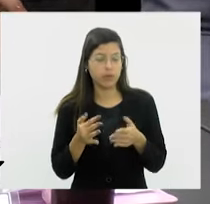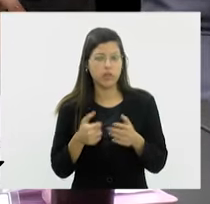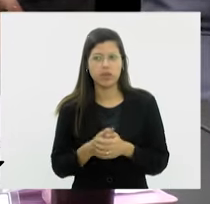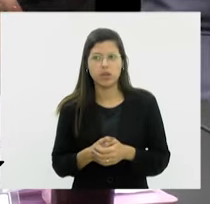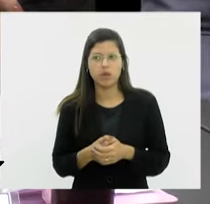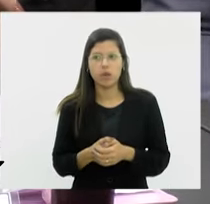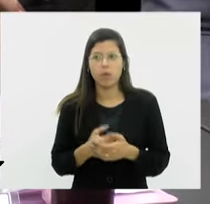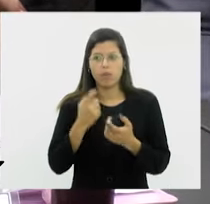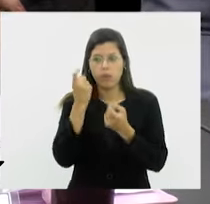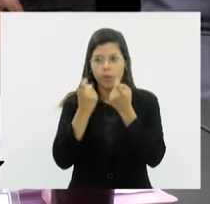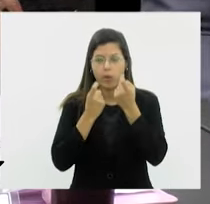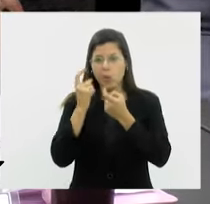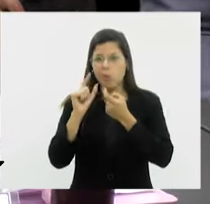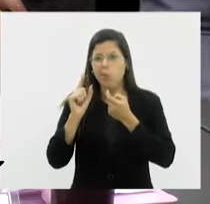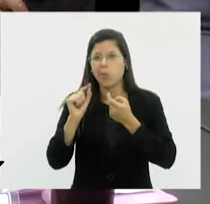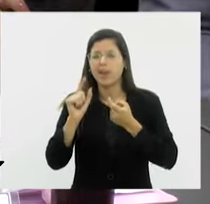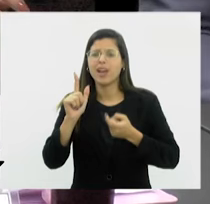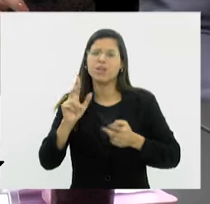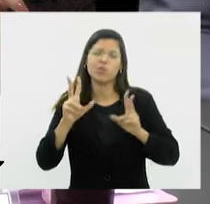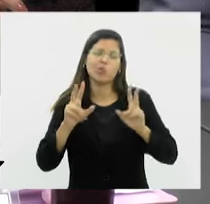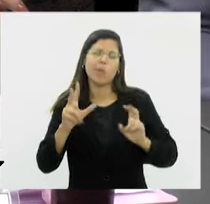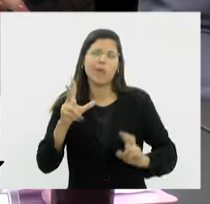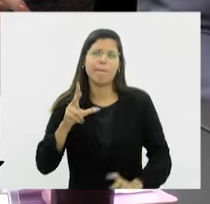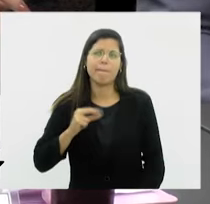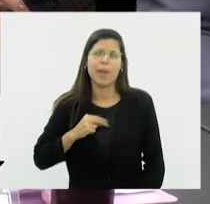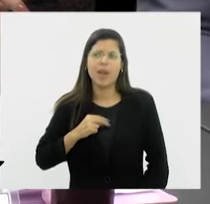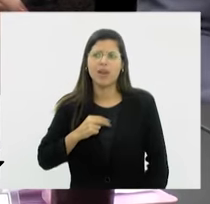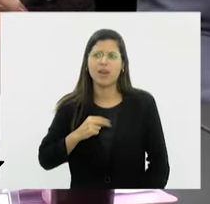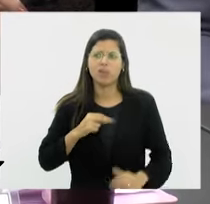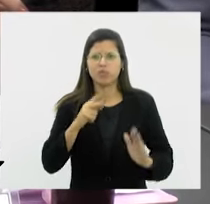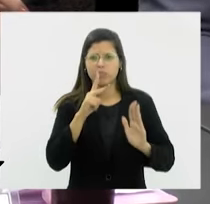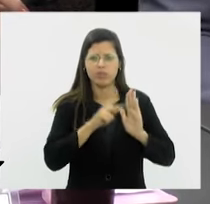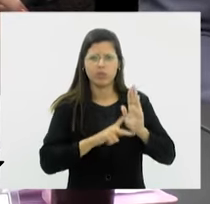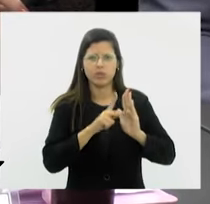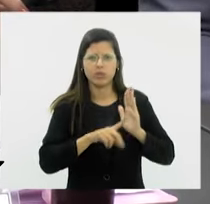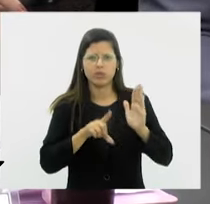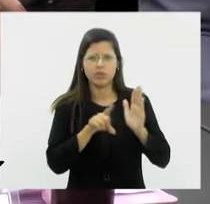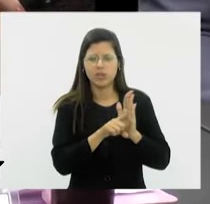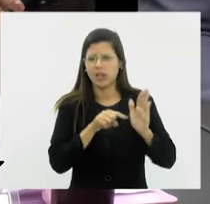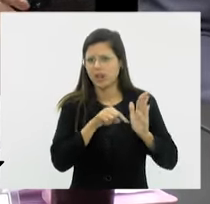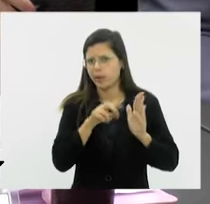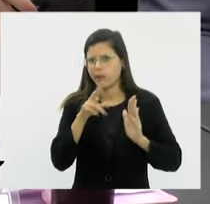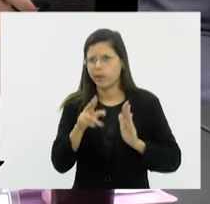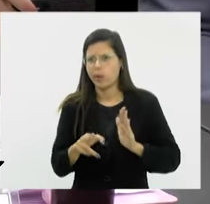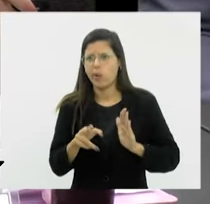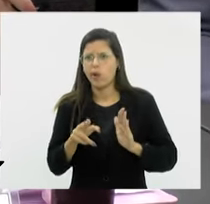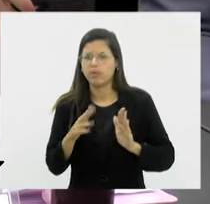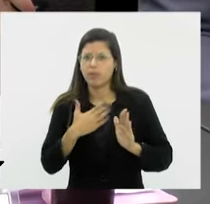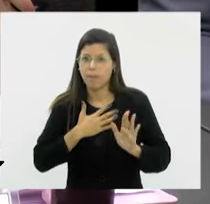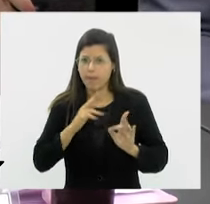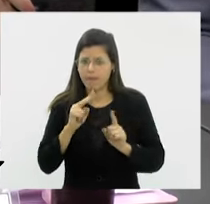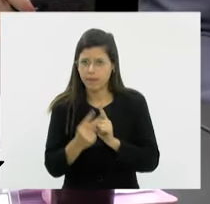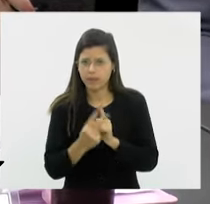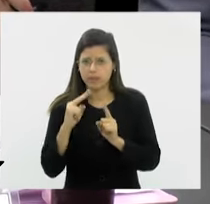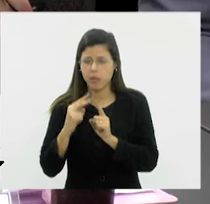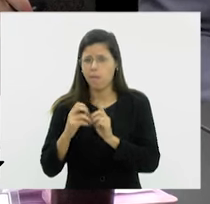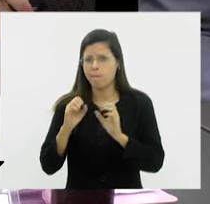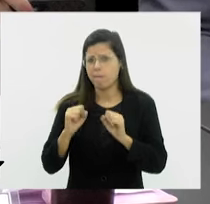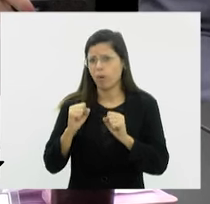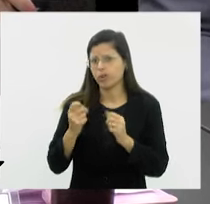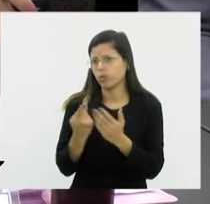fosse a discussão de mérito, porque um projeto como esse, na minha visão, ele pode cometer algumas injustiças